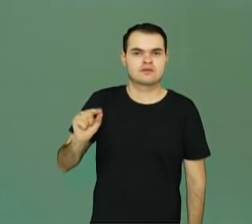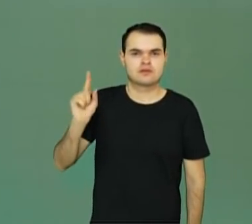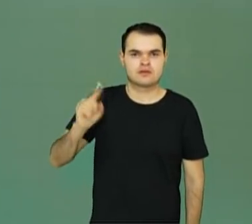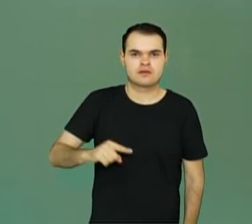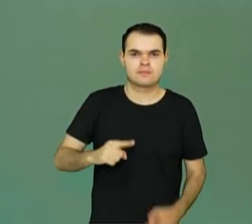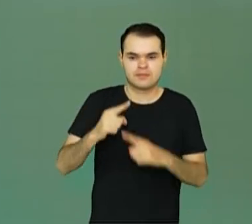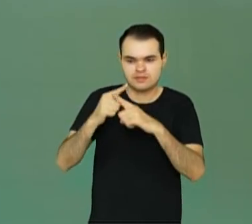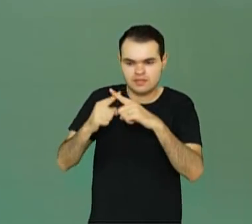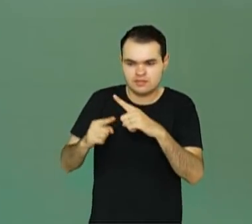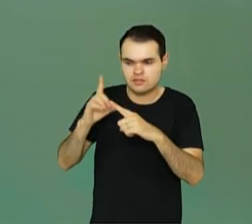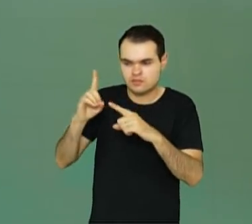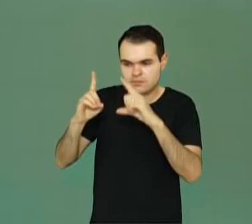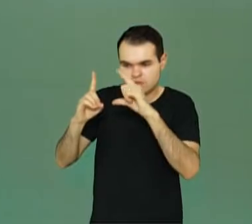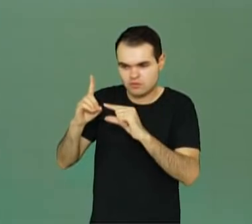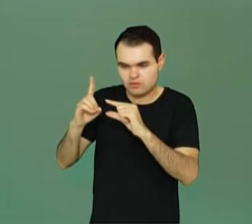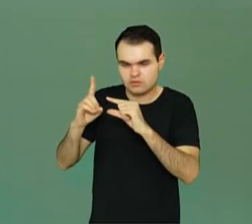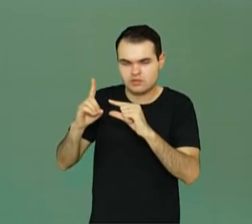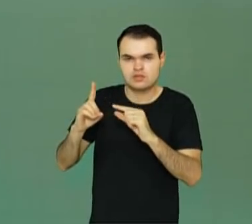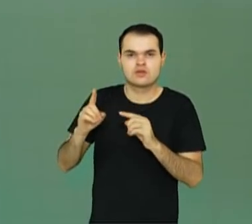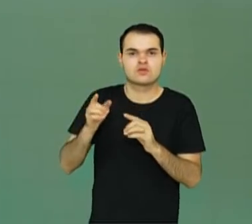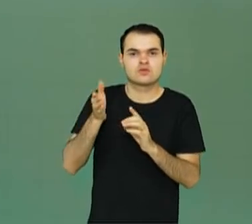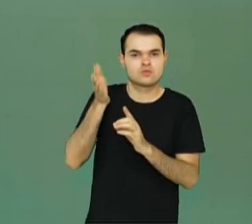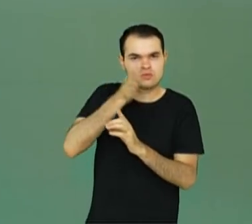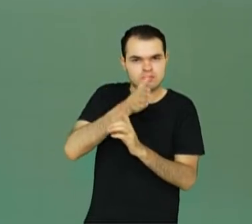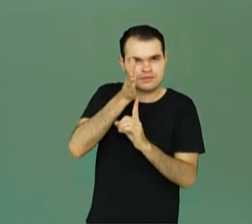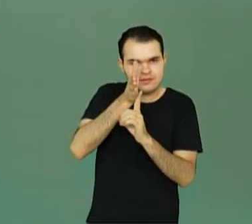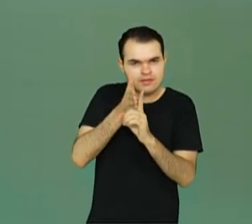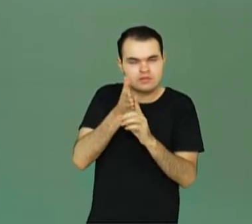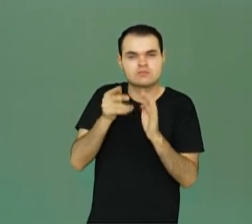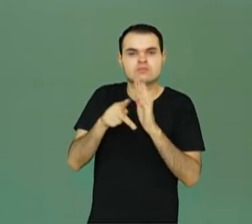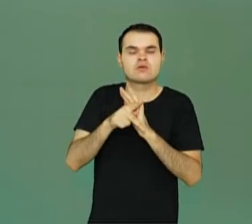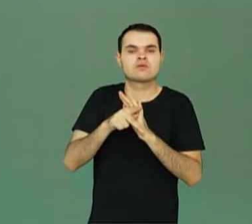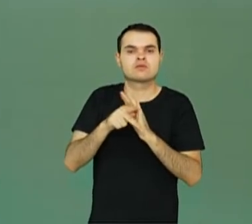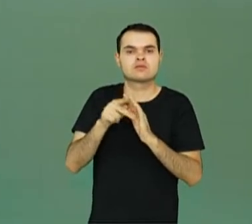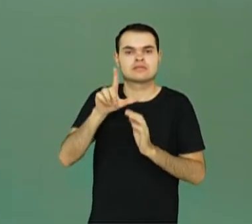a metade da diagonal menor e o lado